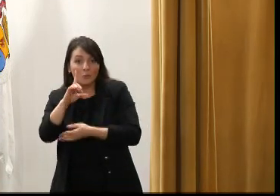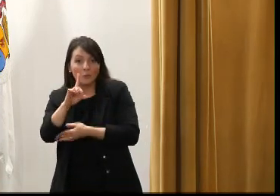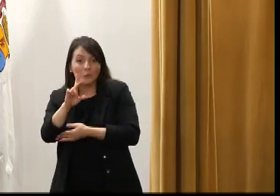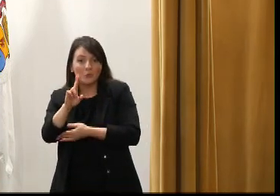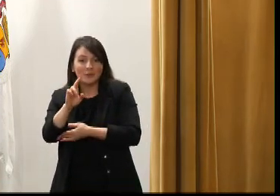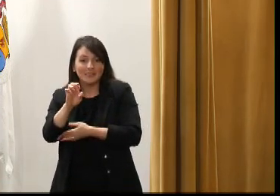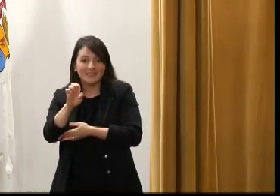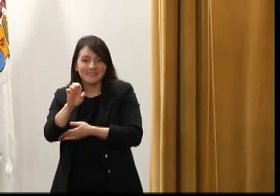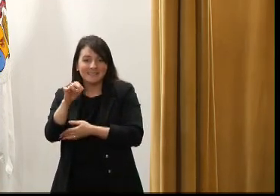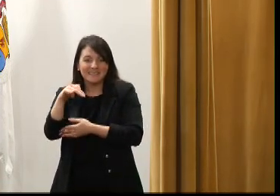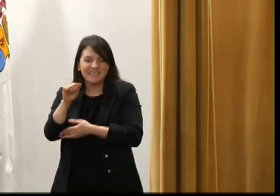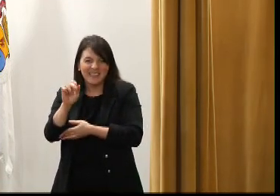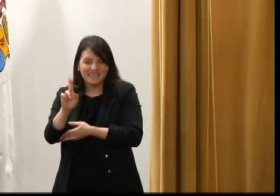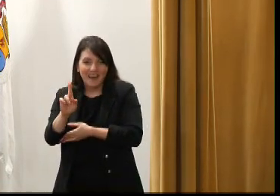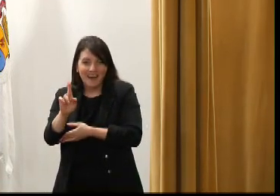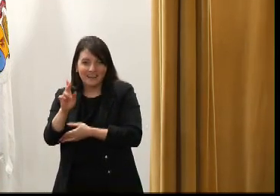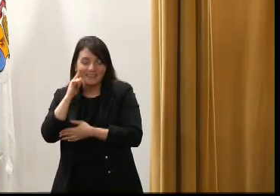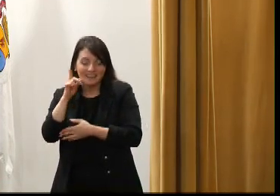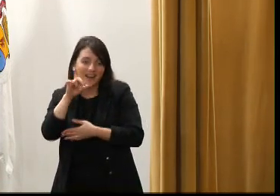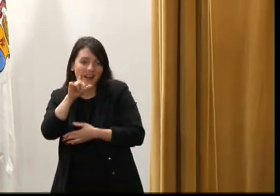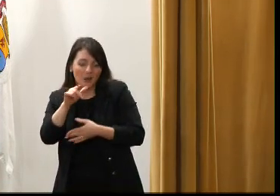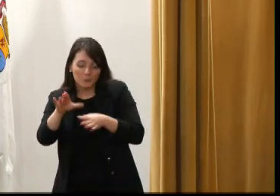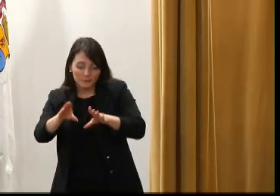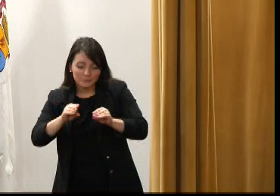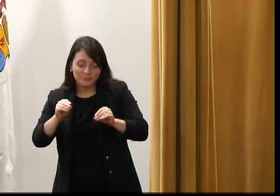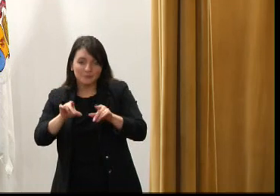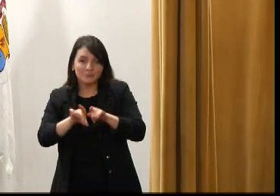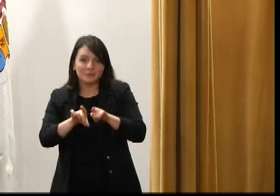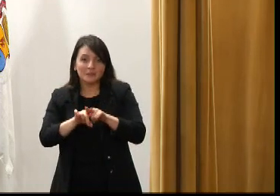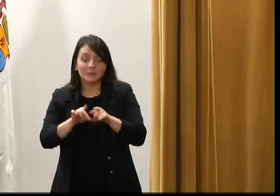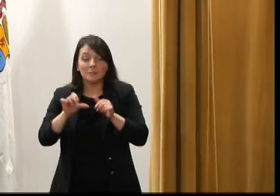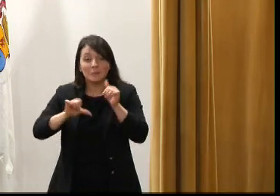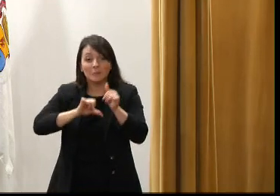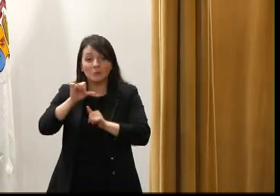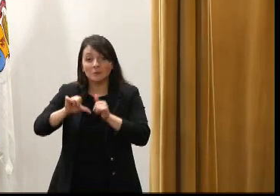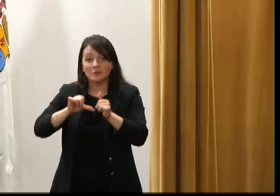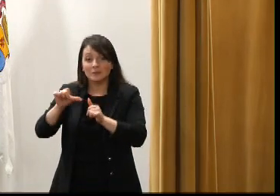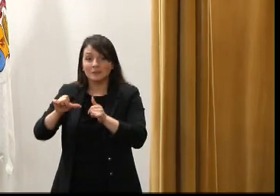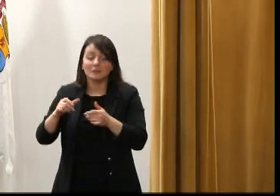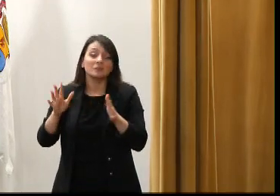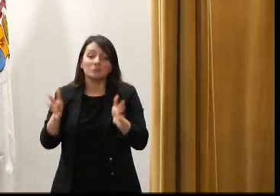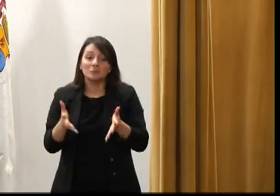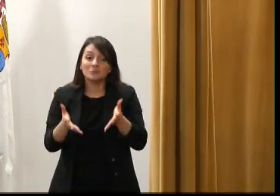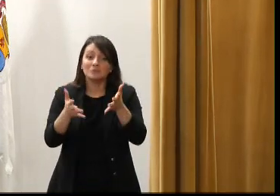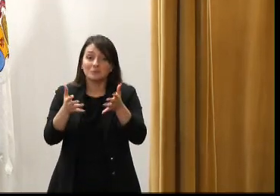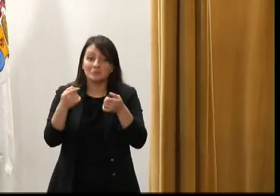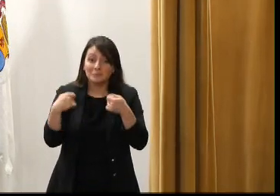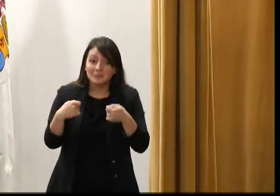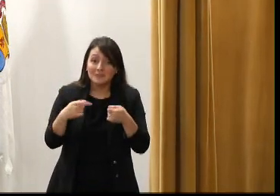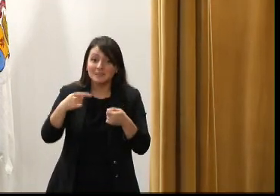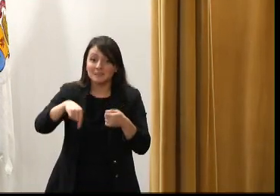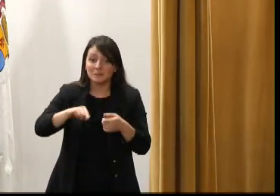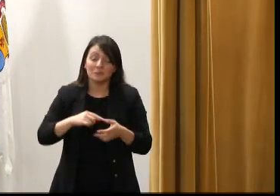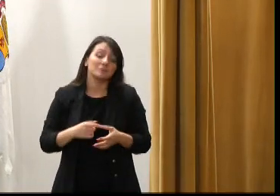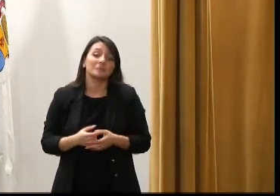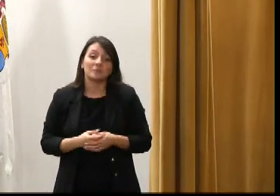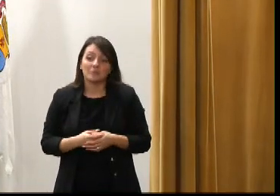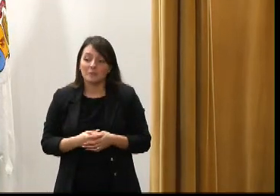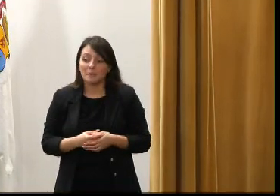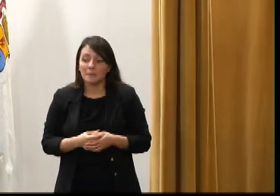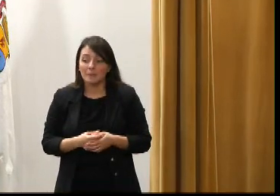serviços ambientais de banhados vão mudar a sua característica. Nunca serão tão essenciais os nossos banhados,